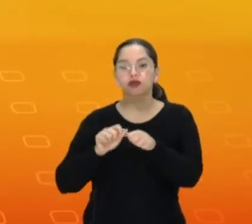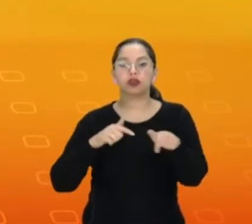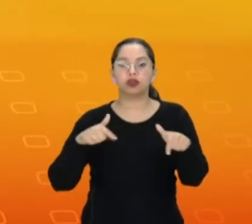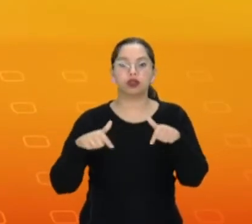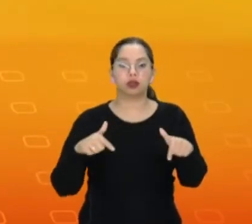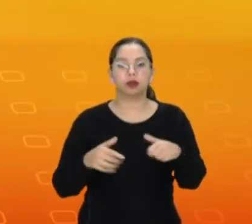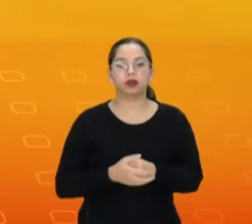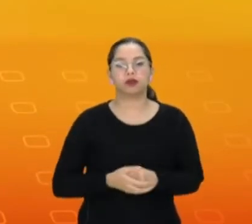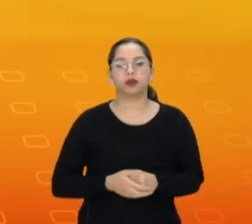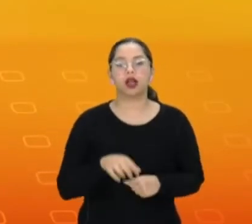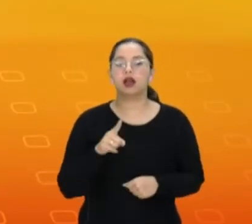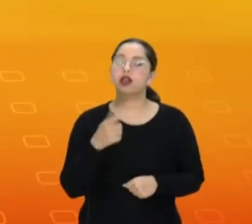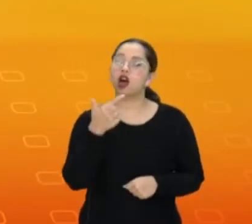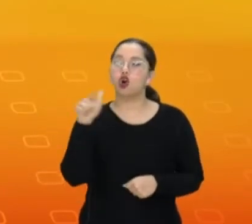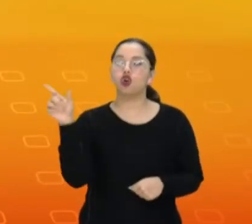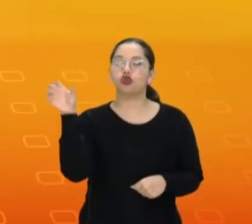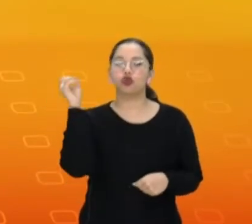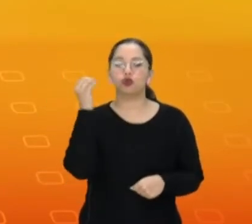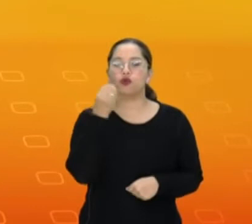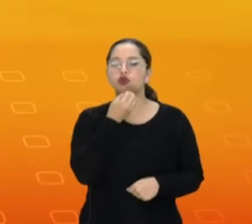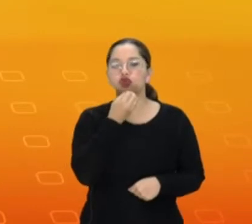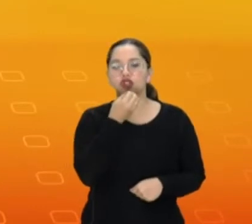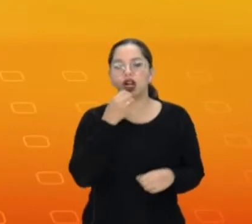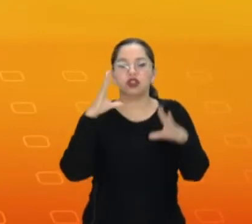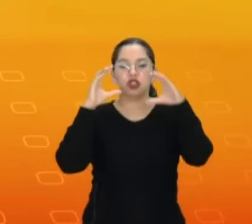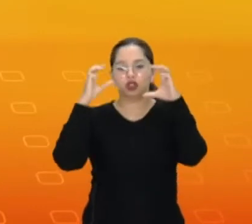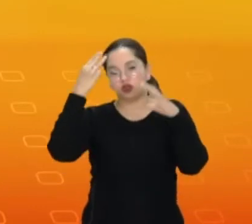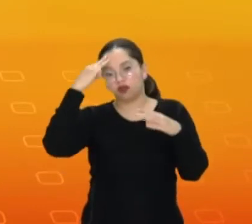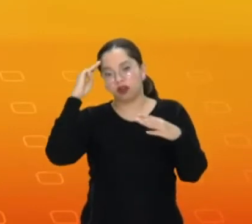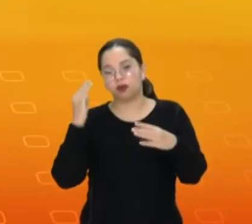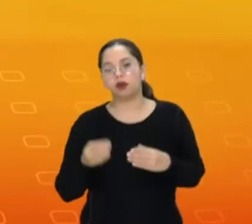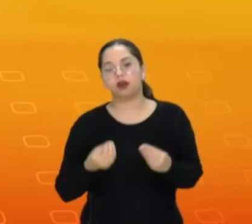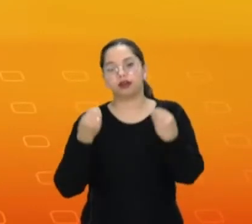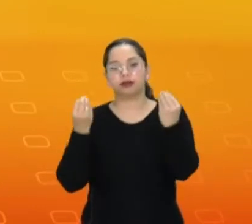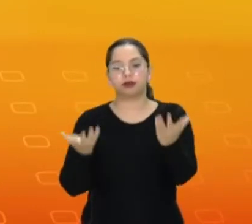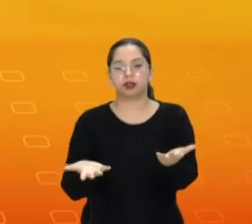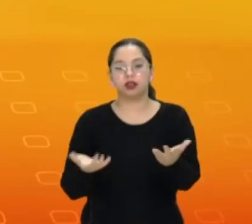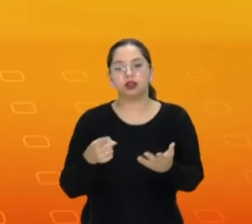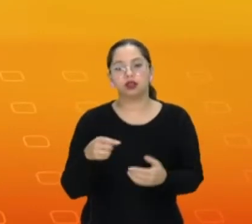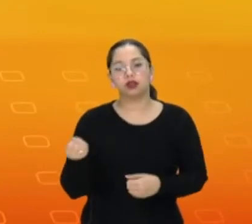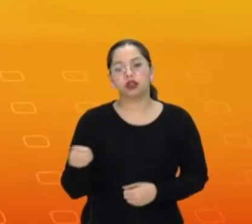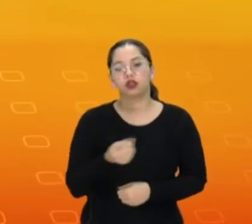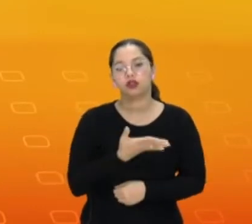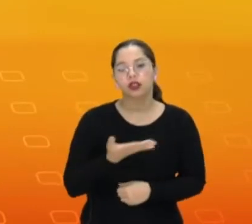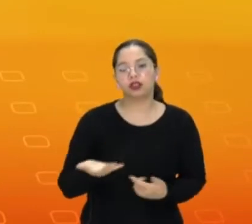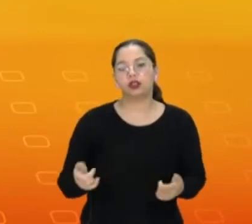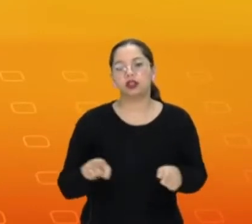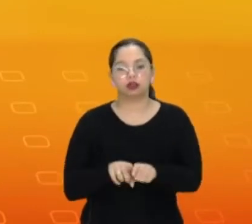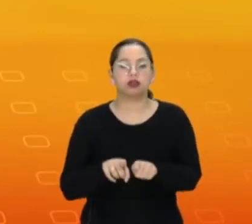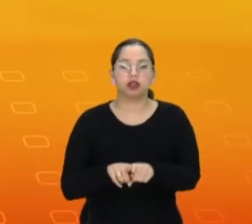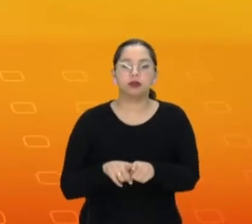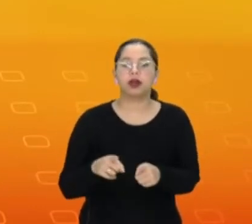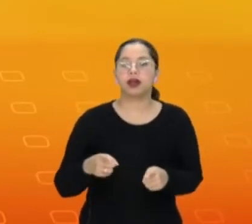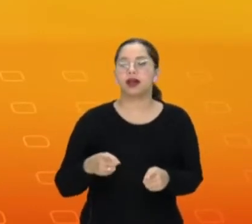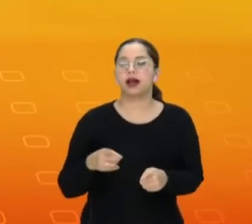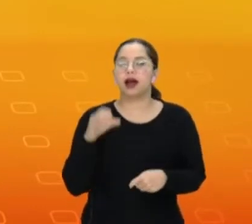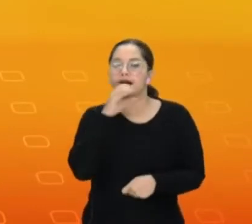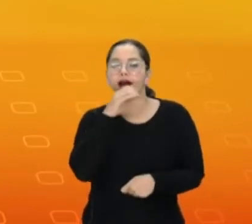nuvem oferece então tem toda a questão de inovação deficiência de redução de custos na dentro das suas